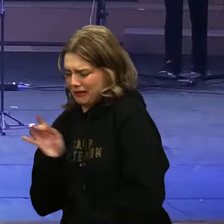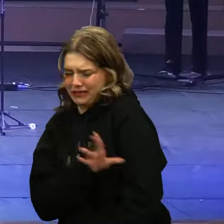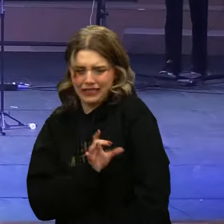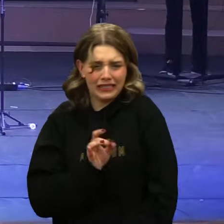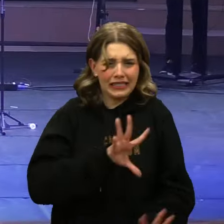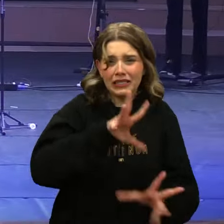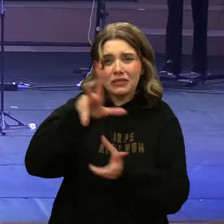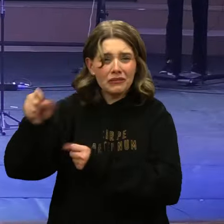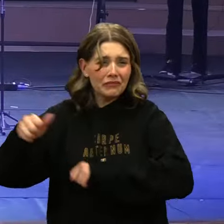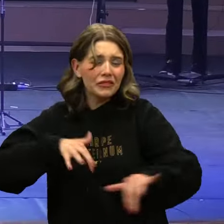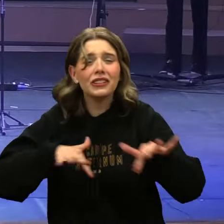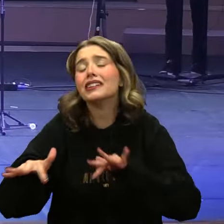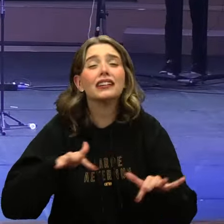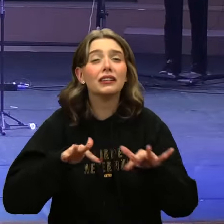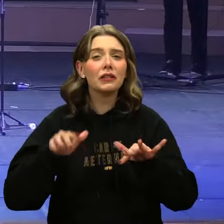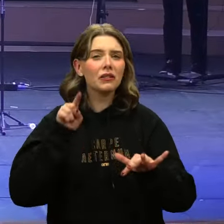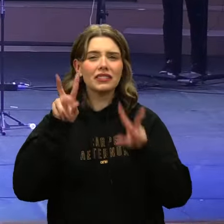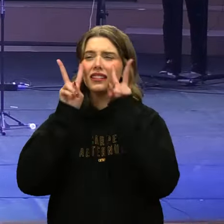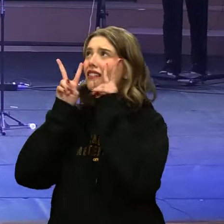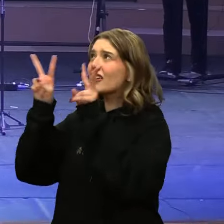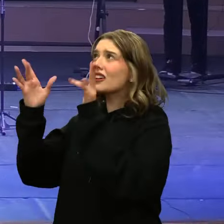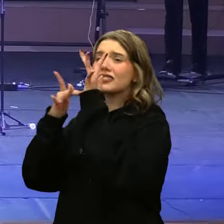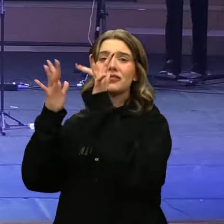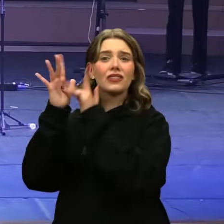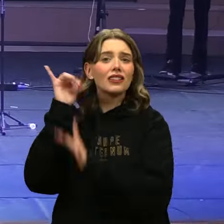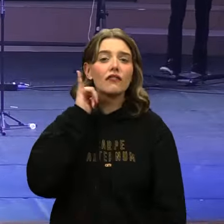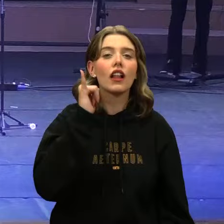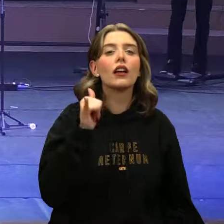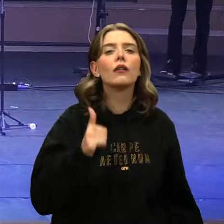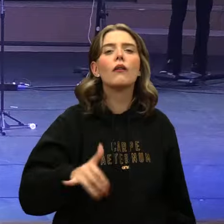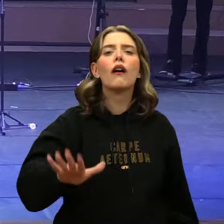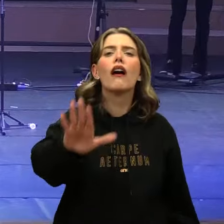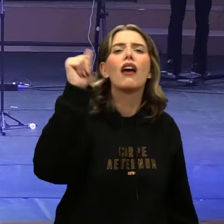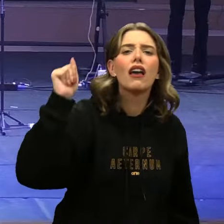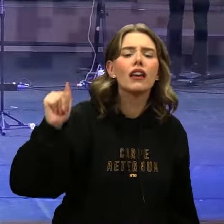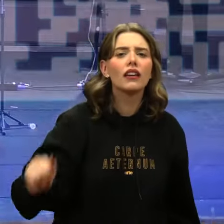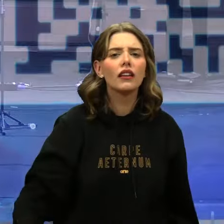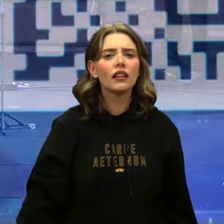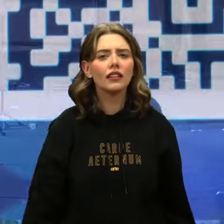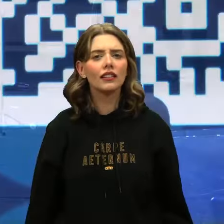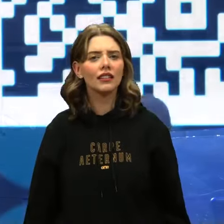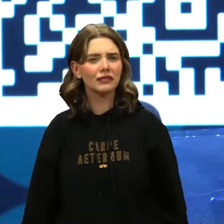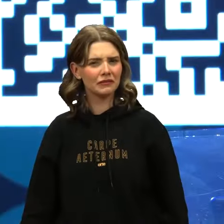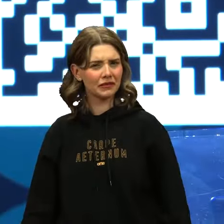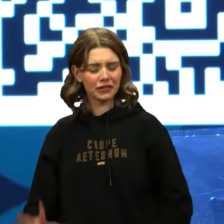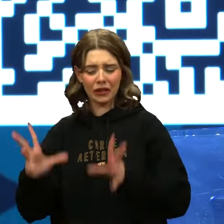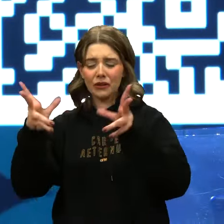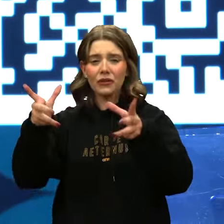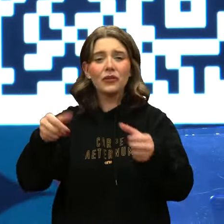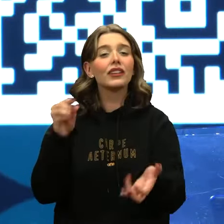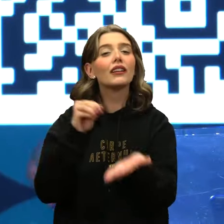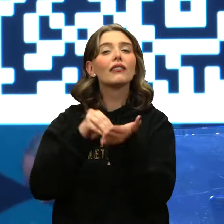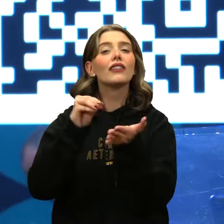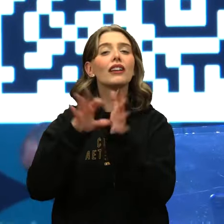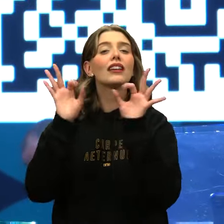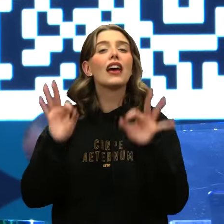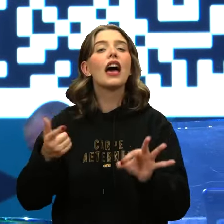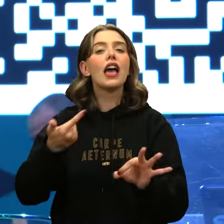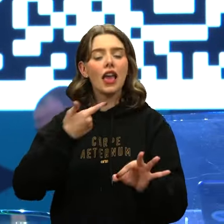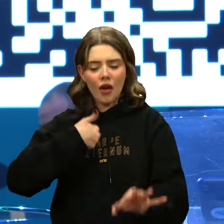coisas que você tem passado, que você tem enfrentado. Hoje Jesus está dizendo: ei, apesar de toda incerteza e inconstância, eu